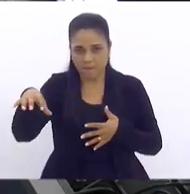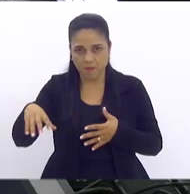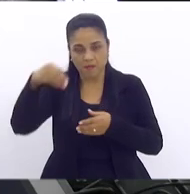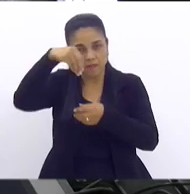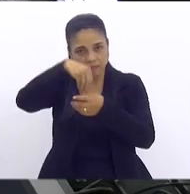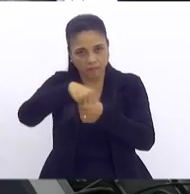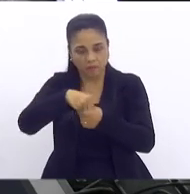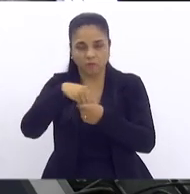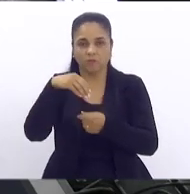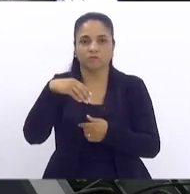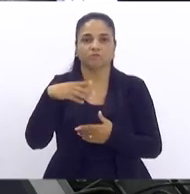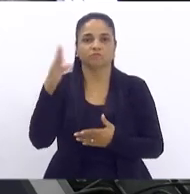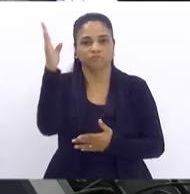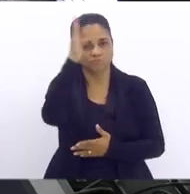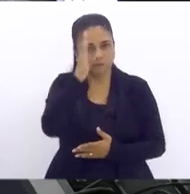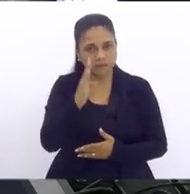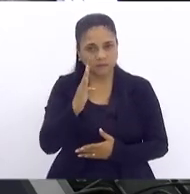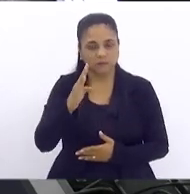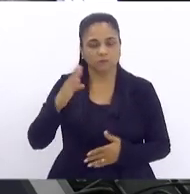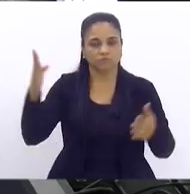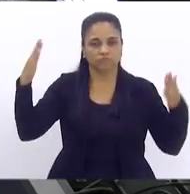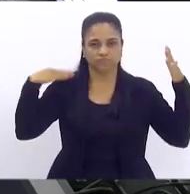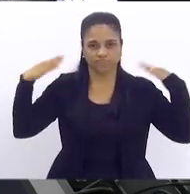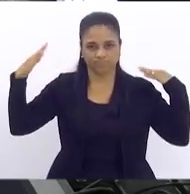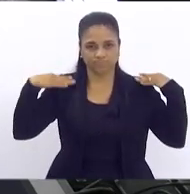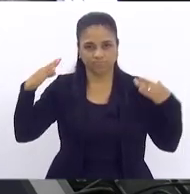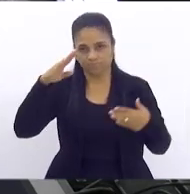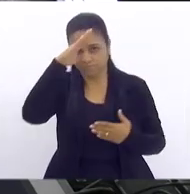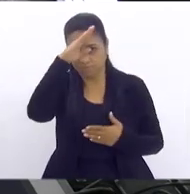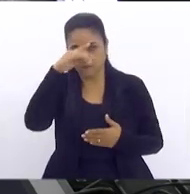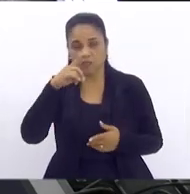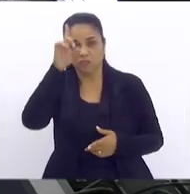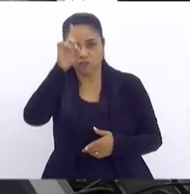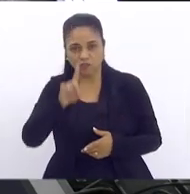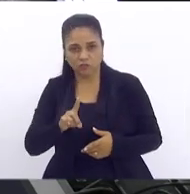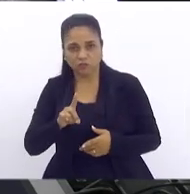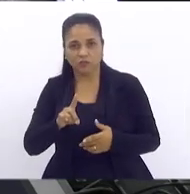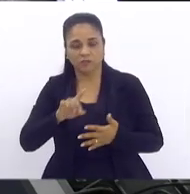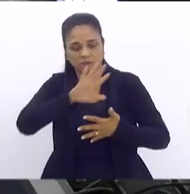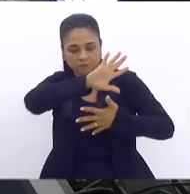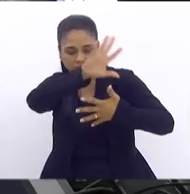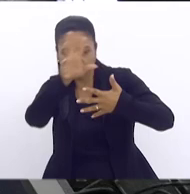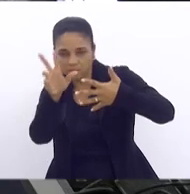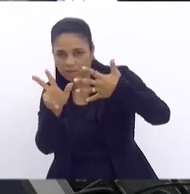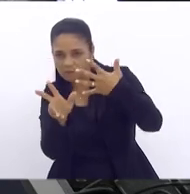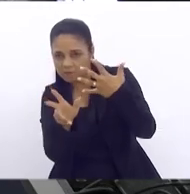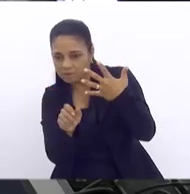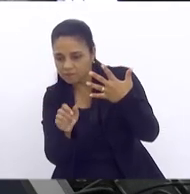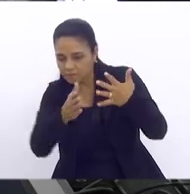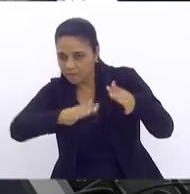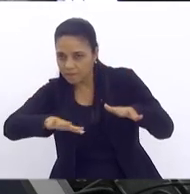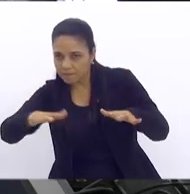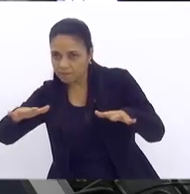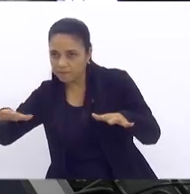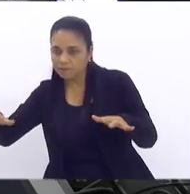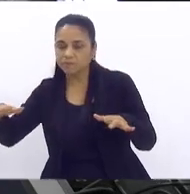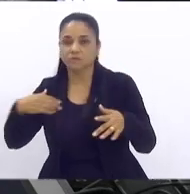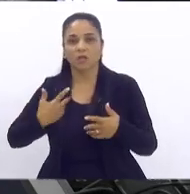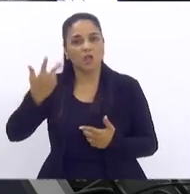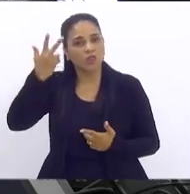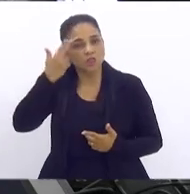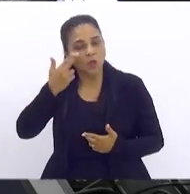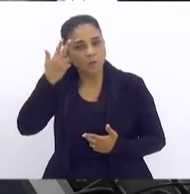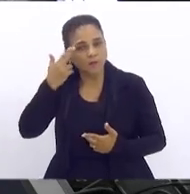Brasil. Cabe à diretoria de Portos e Costas, especificamente, a normatização